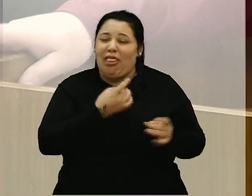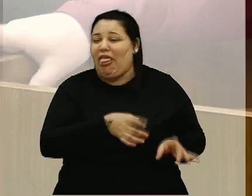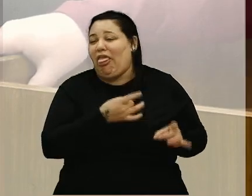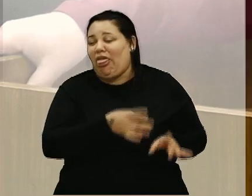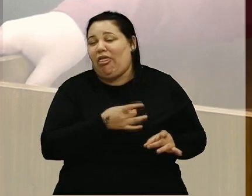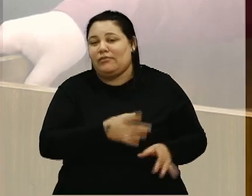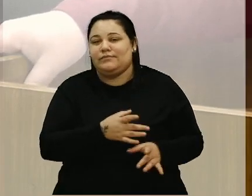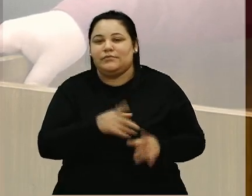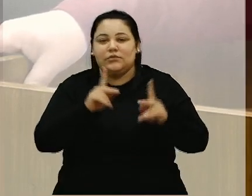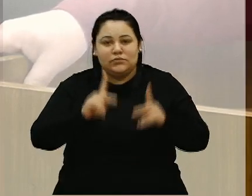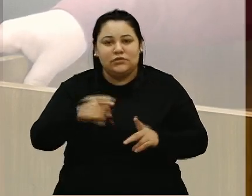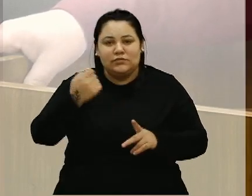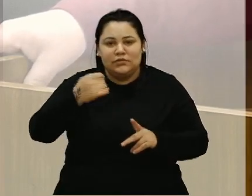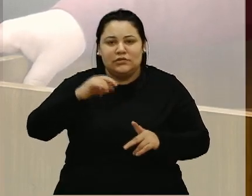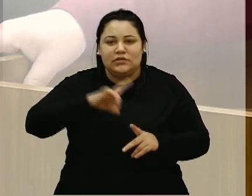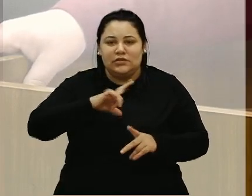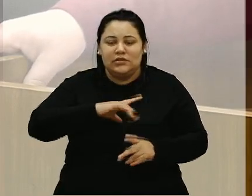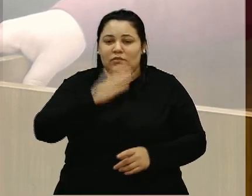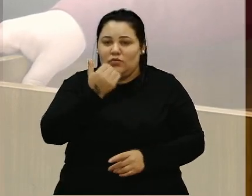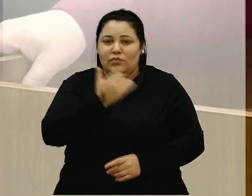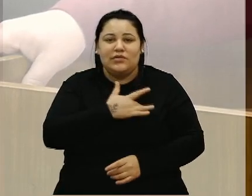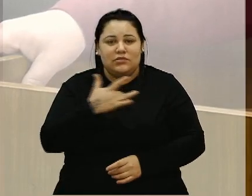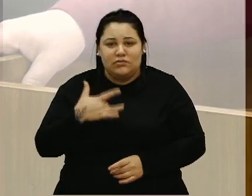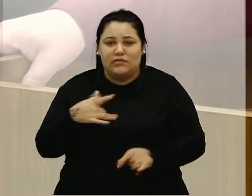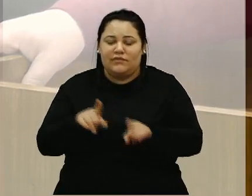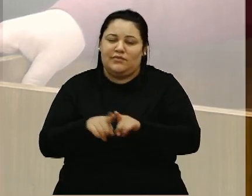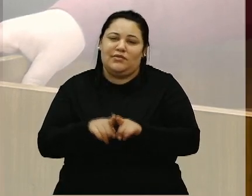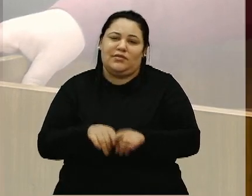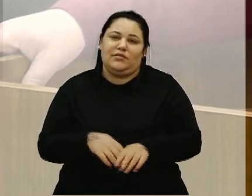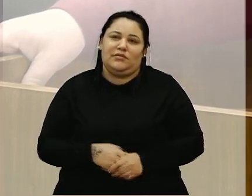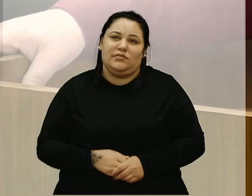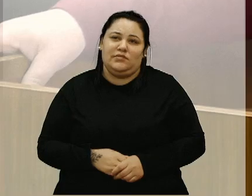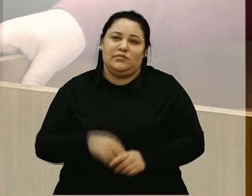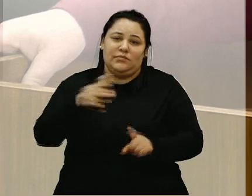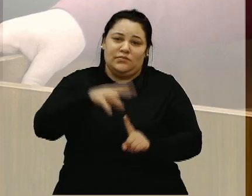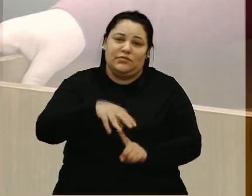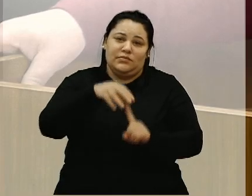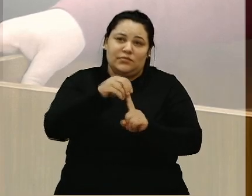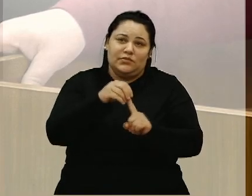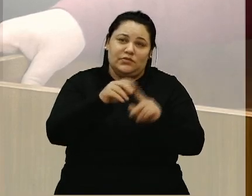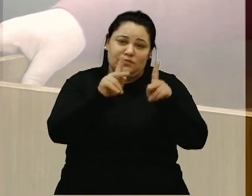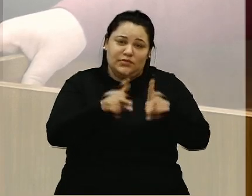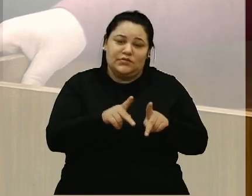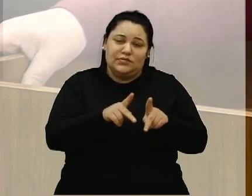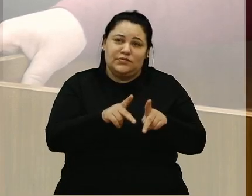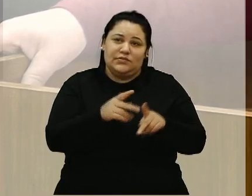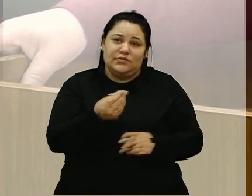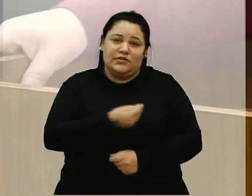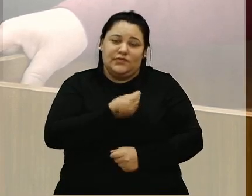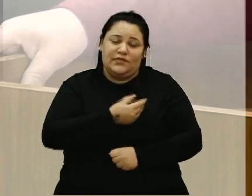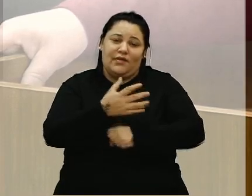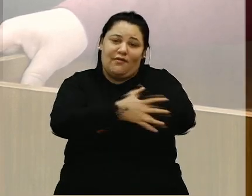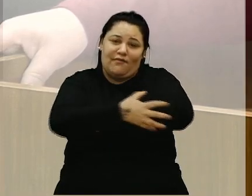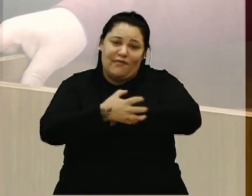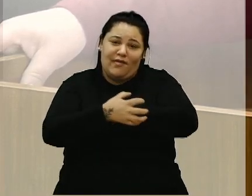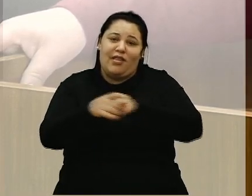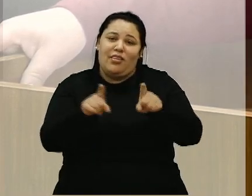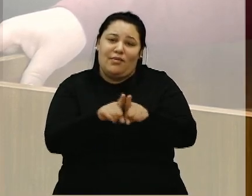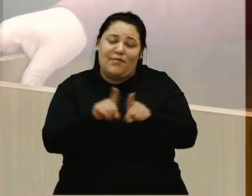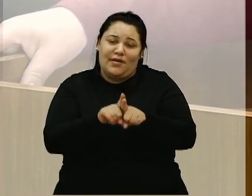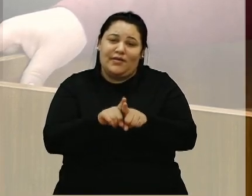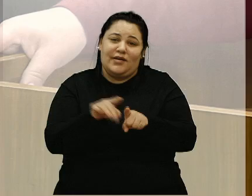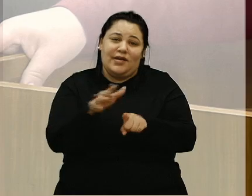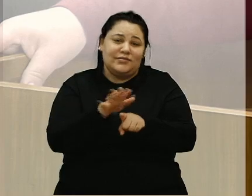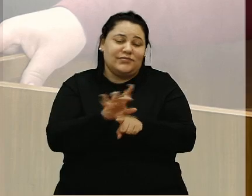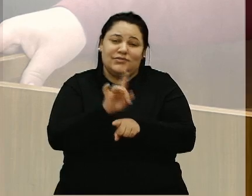precisam de uma alimentação equilibrada, saudável. E principalmente aquelas pessoas que vivem nas nossas periferias, que muitas vezes não conseguem